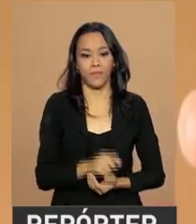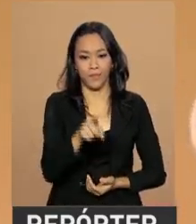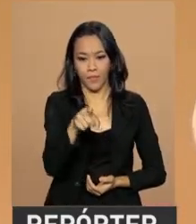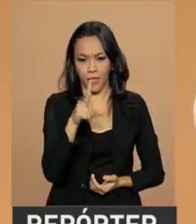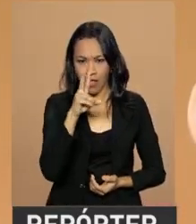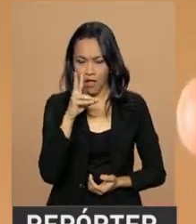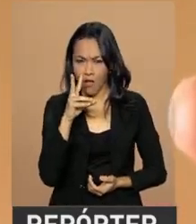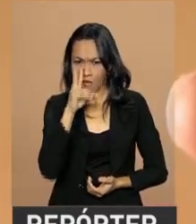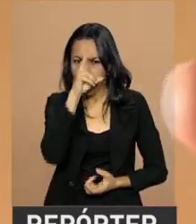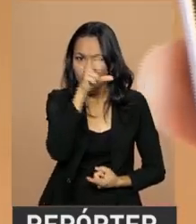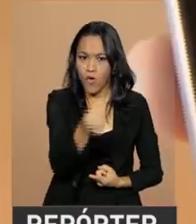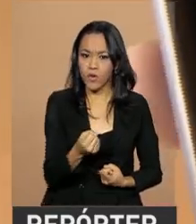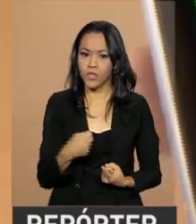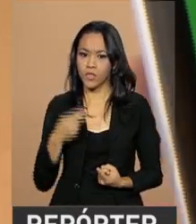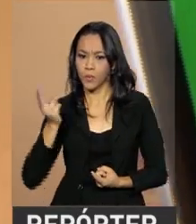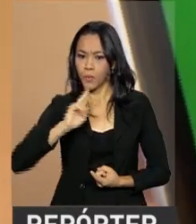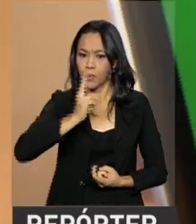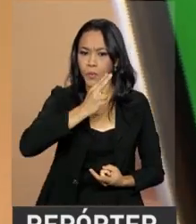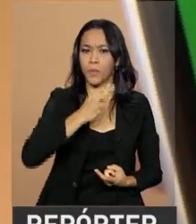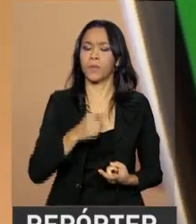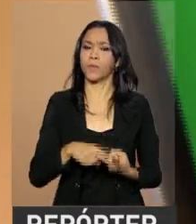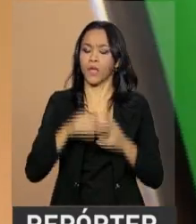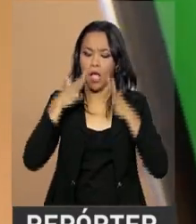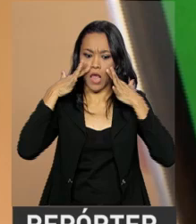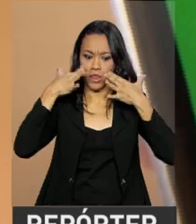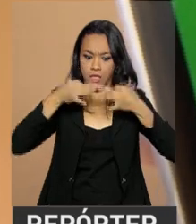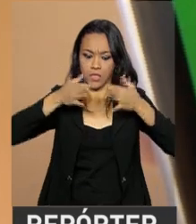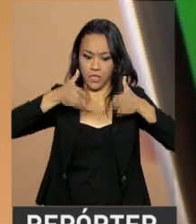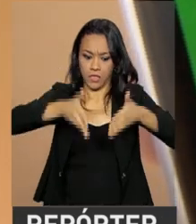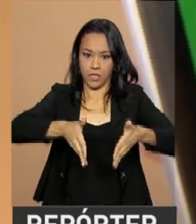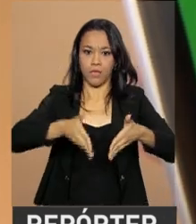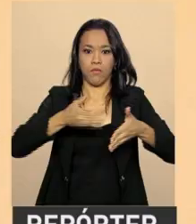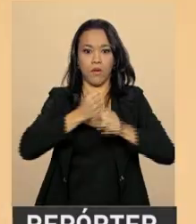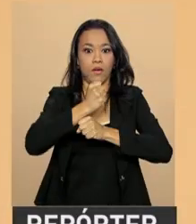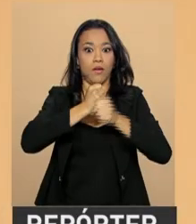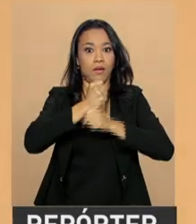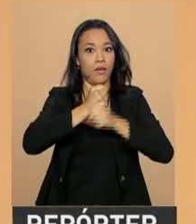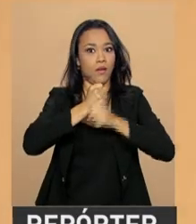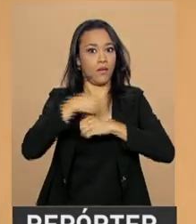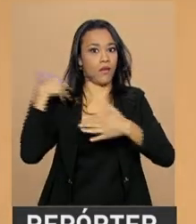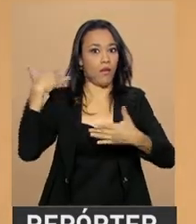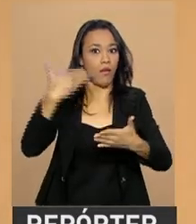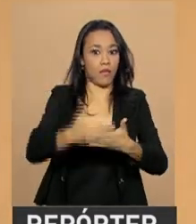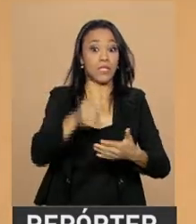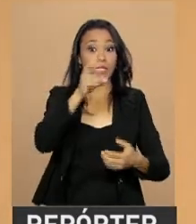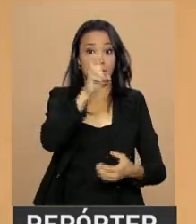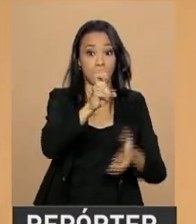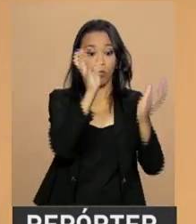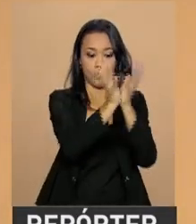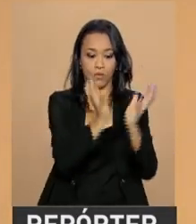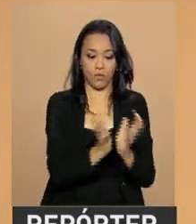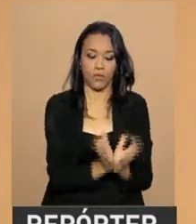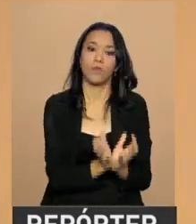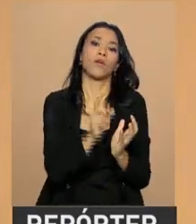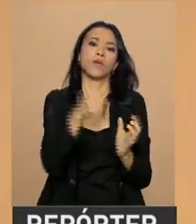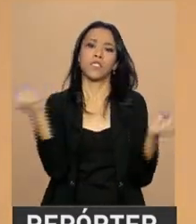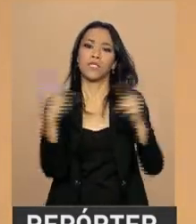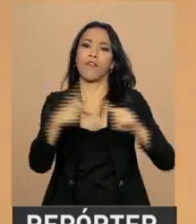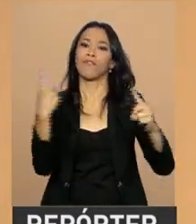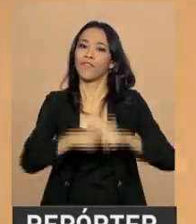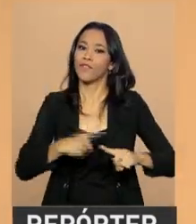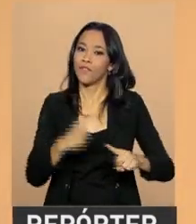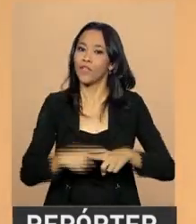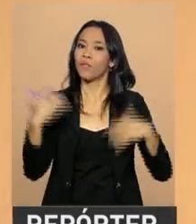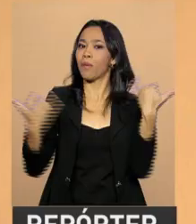Força, velocidade, agilidade, concentração e anos de carreira. São 5 categorias de desafio para brincar com